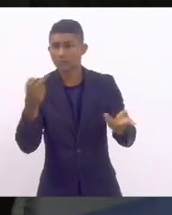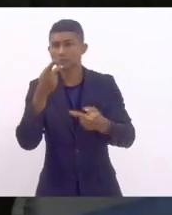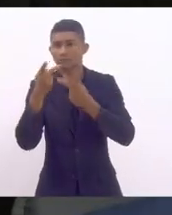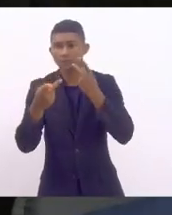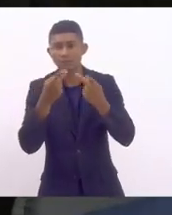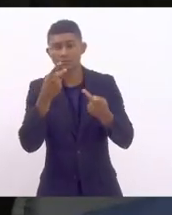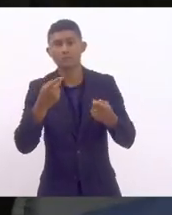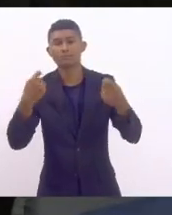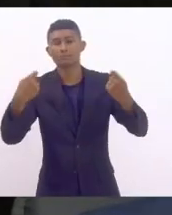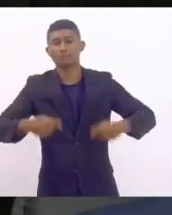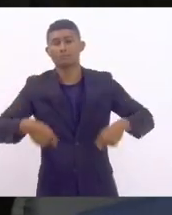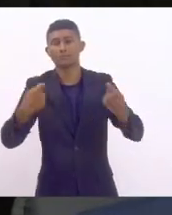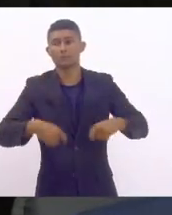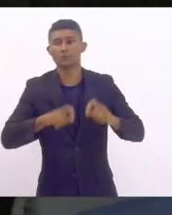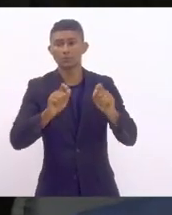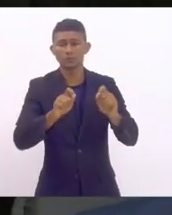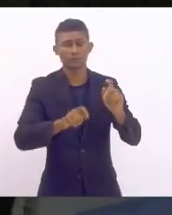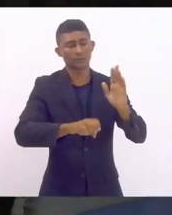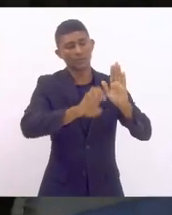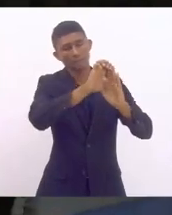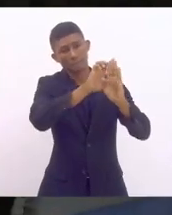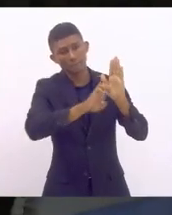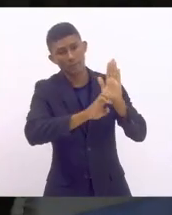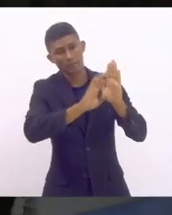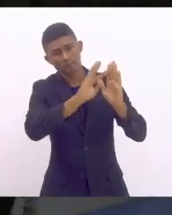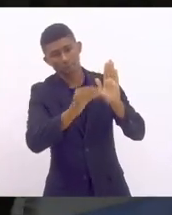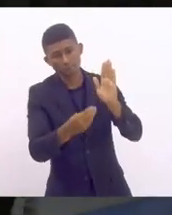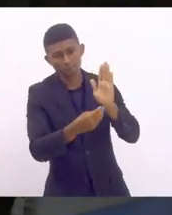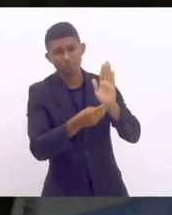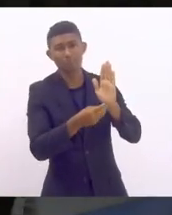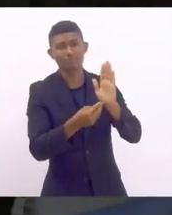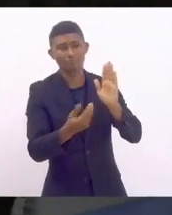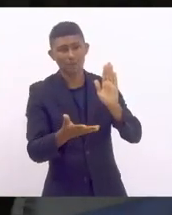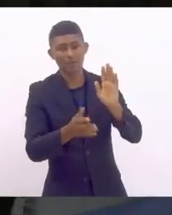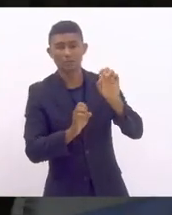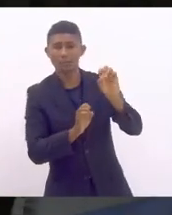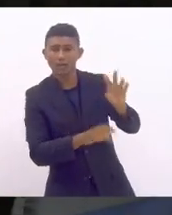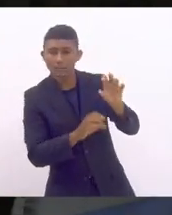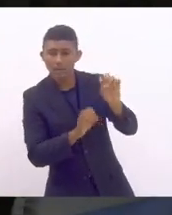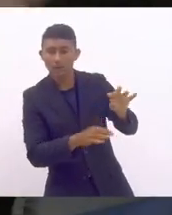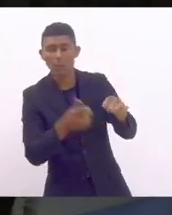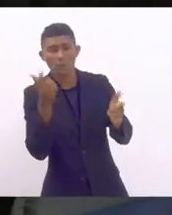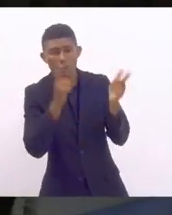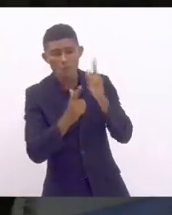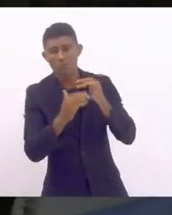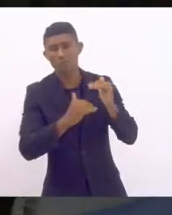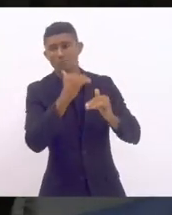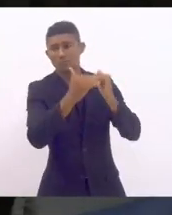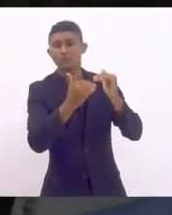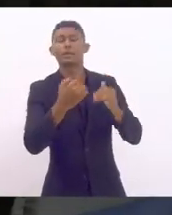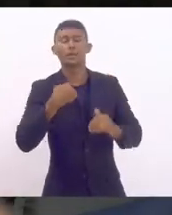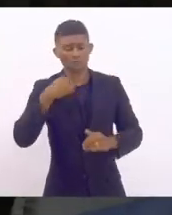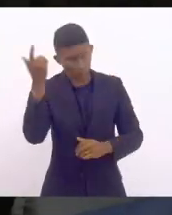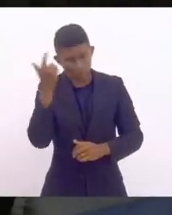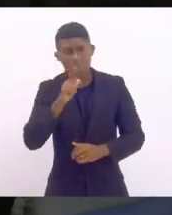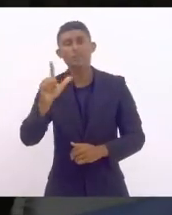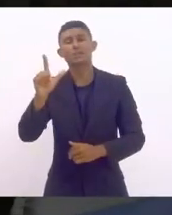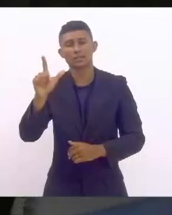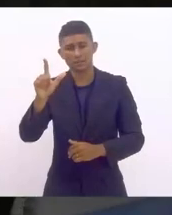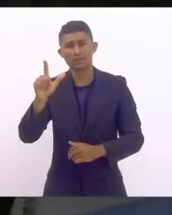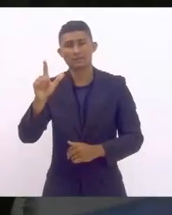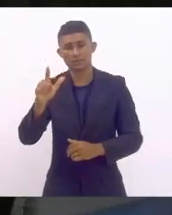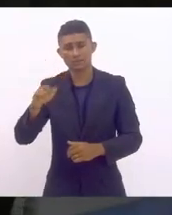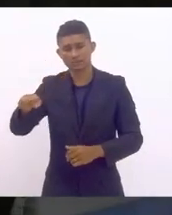de uma Emenda para tirar o a educação do contingenciamento existe esse projeto eu fiz no campo da saúde para tirar